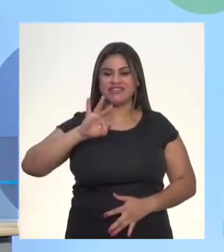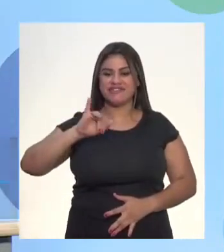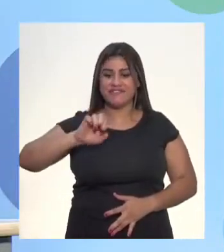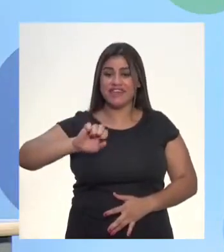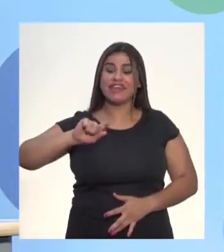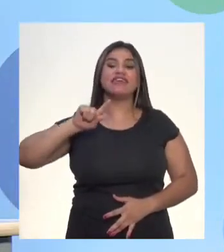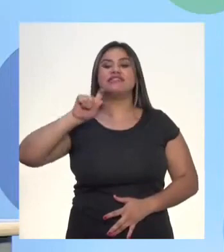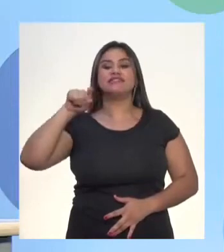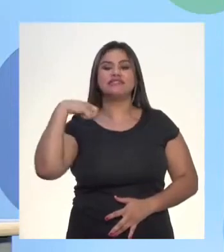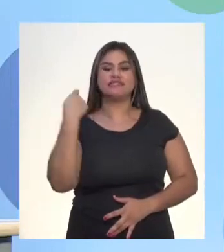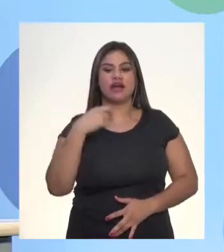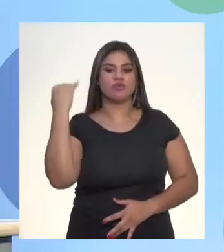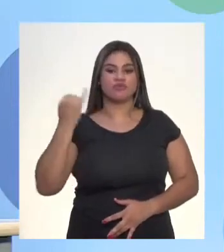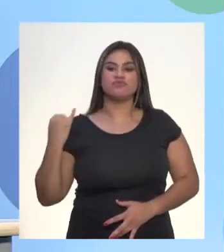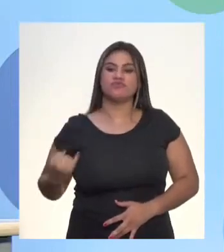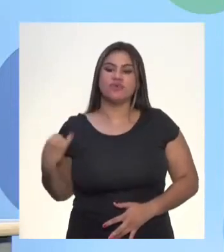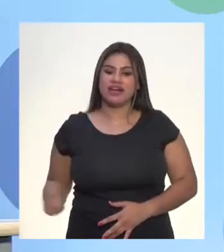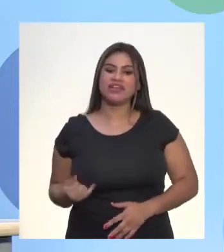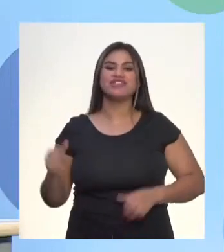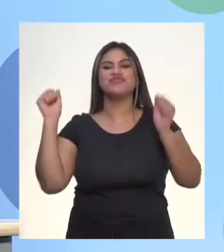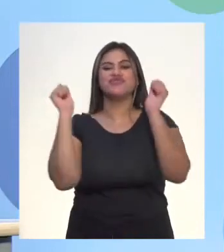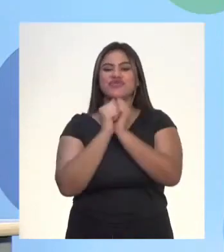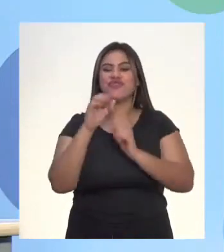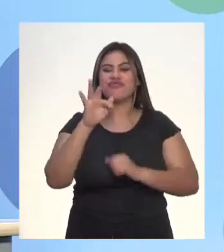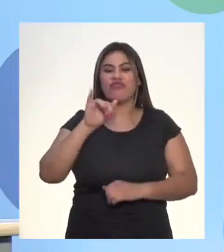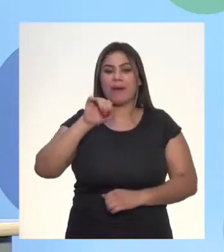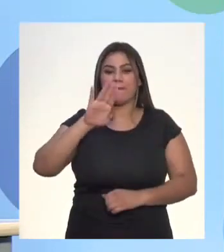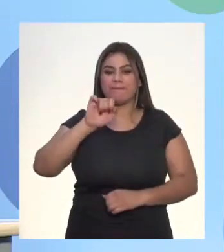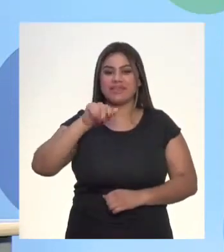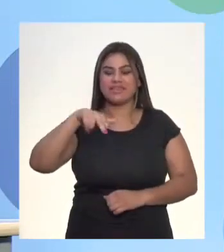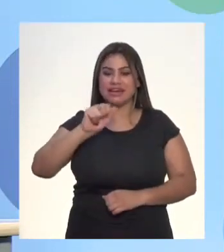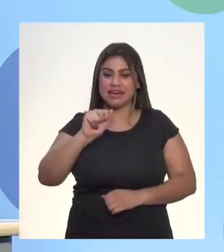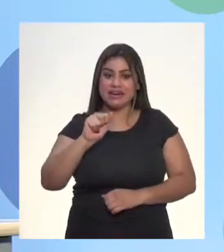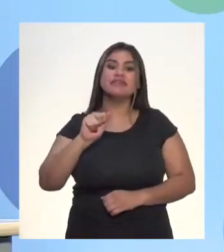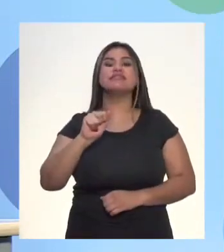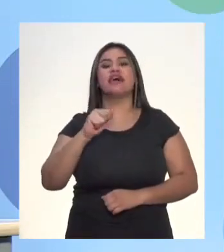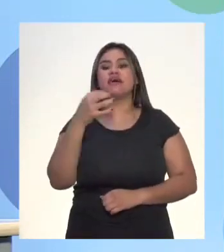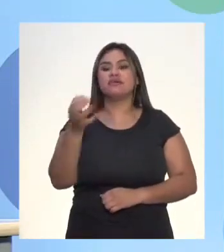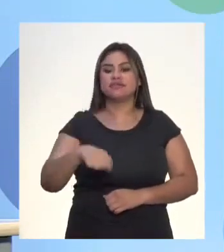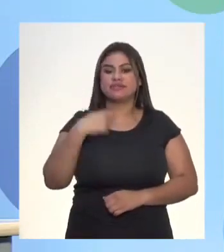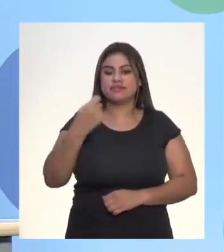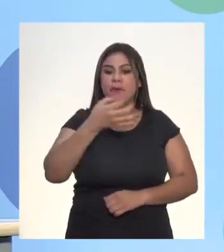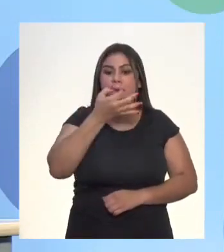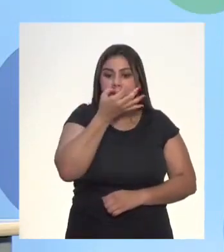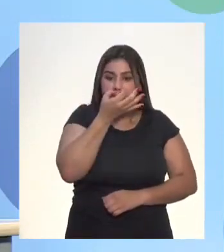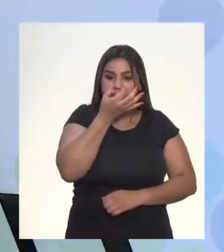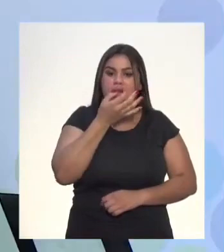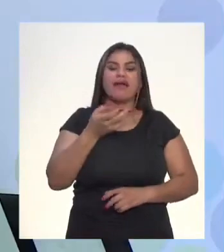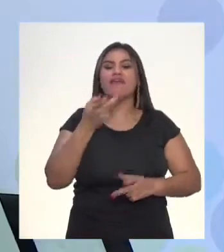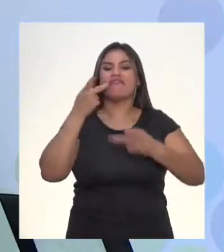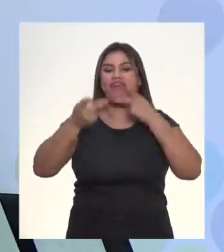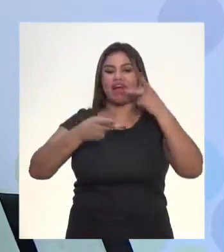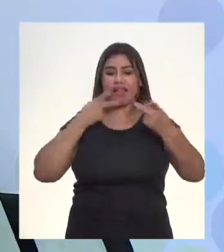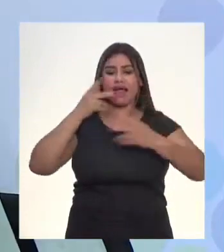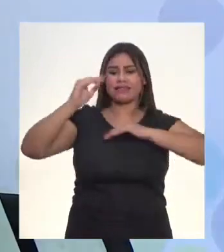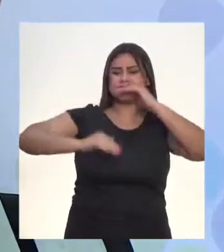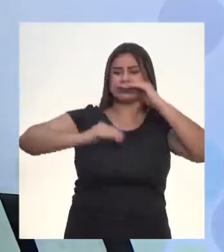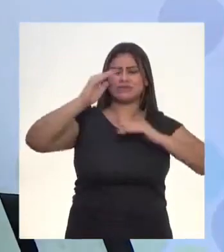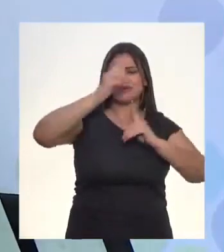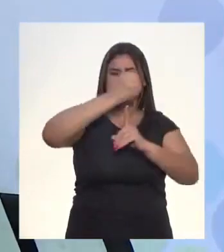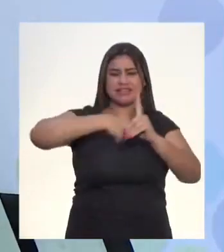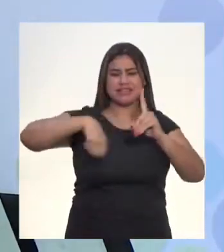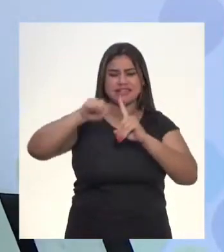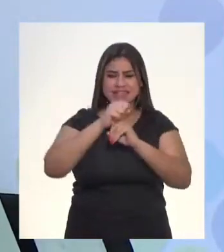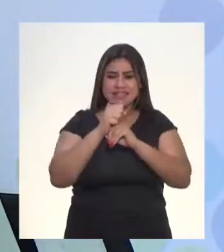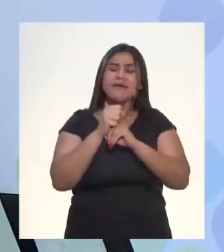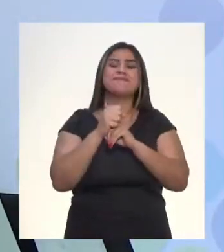queridíssima Fabiana para falarmos sobre o assunto da desigualdade baseada em fatos reais. Exatamente, voltamos